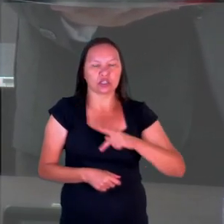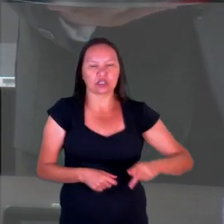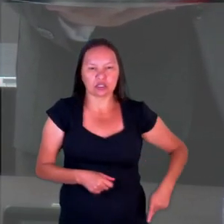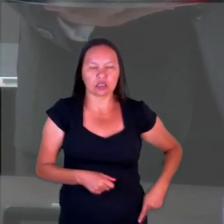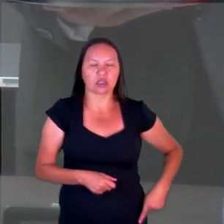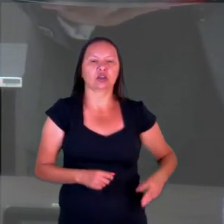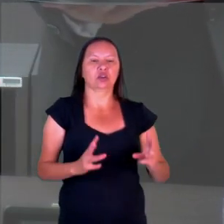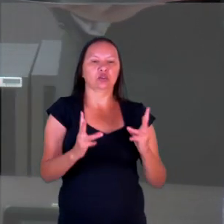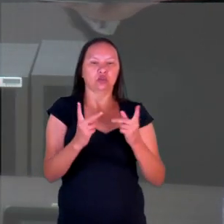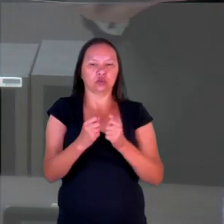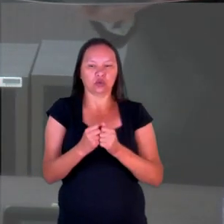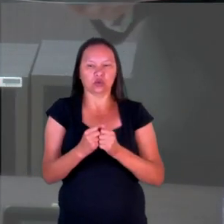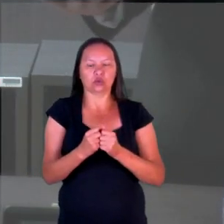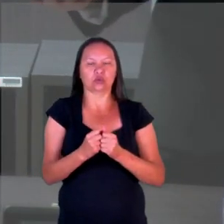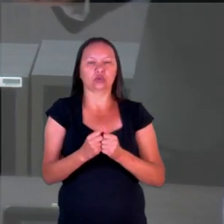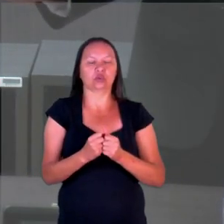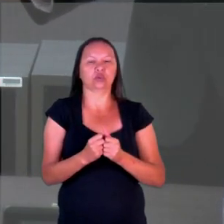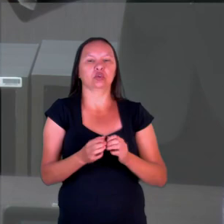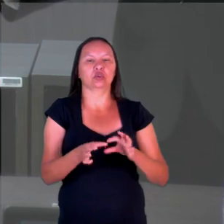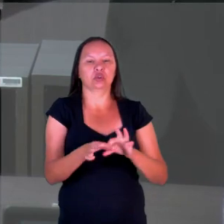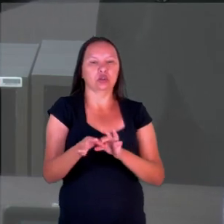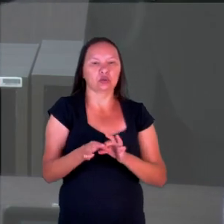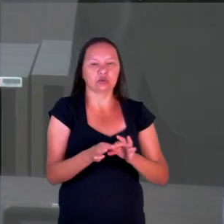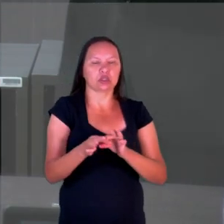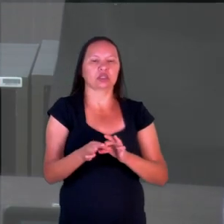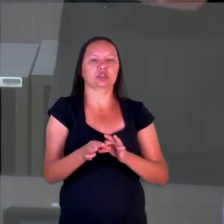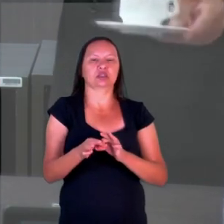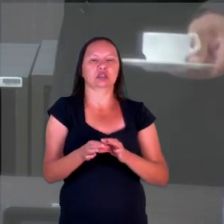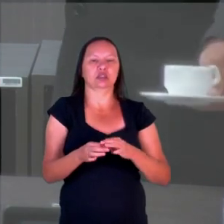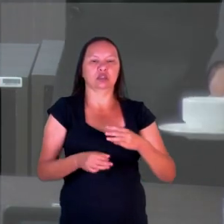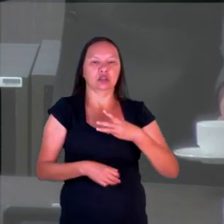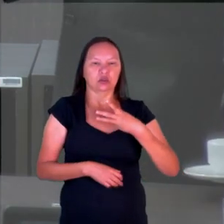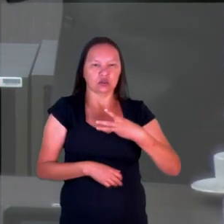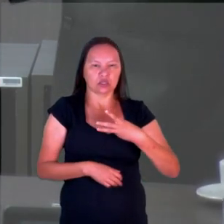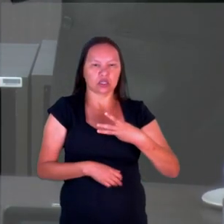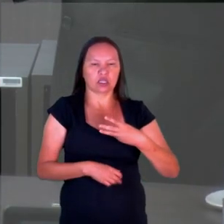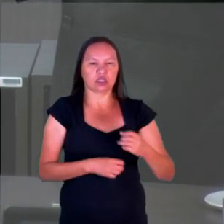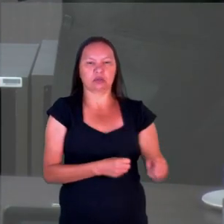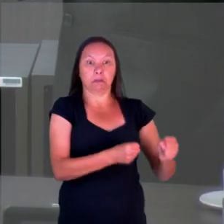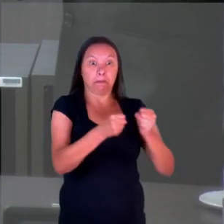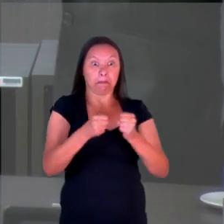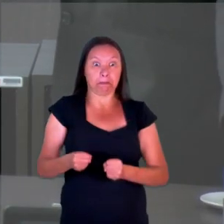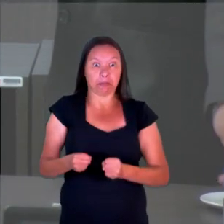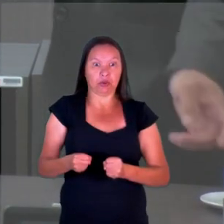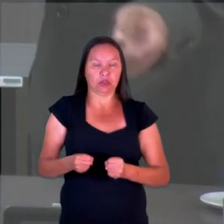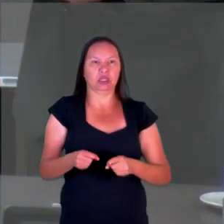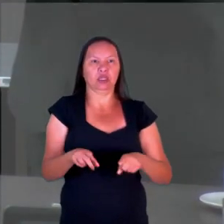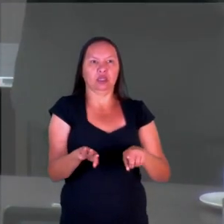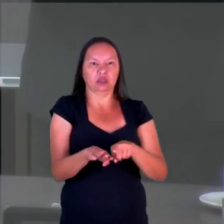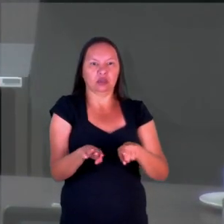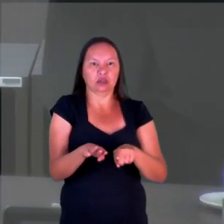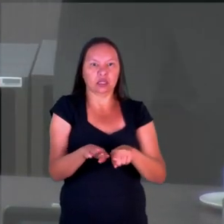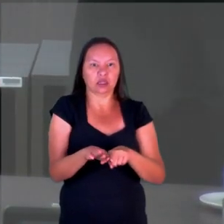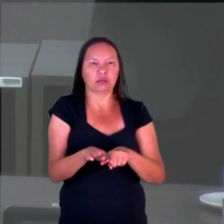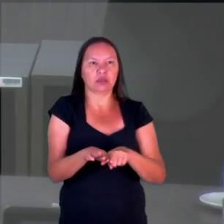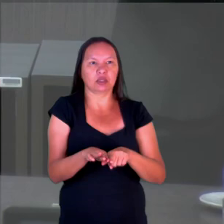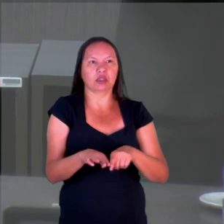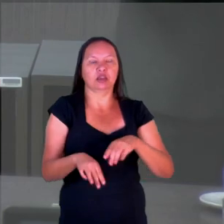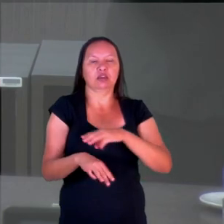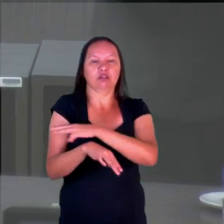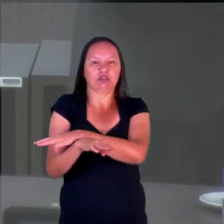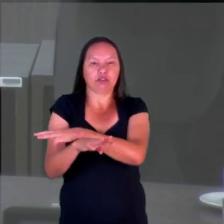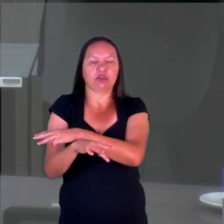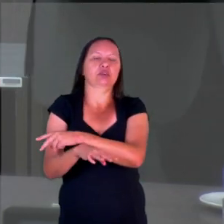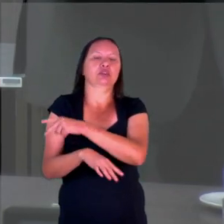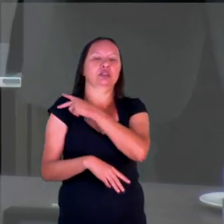esferas públicas as entidades governamentais os três poderes eh também pelas Forças Armadas